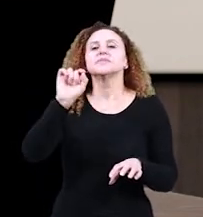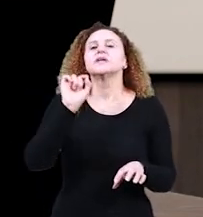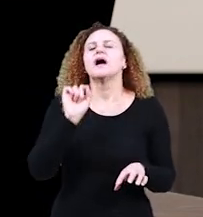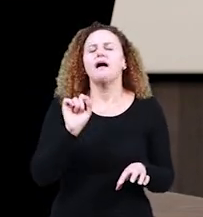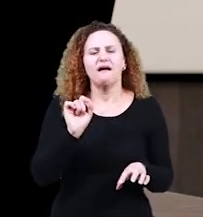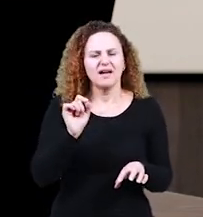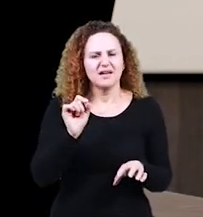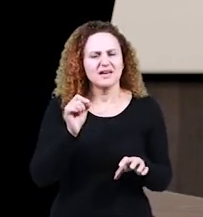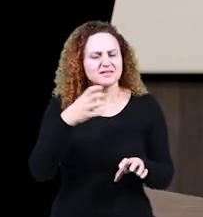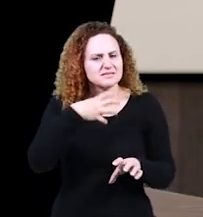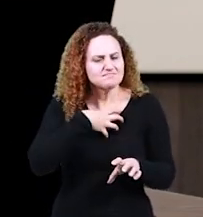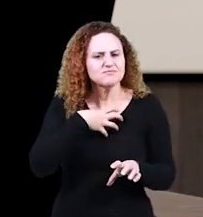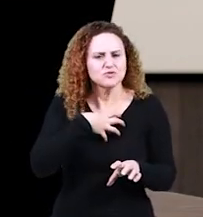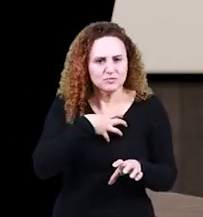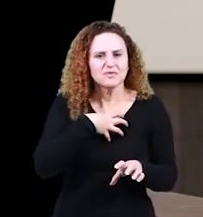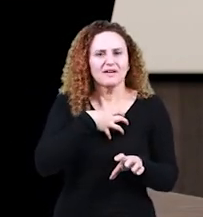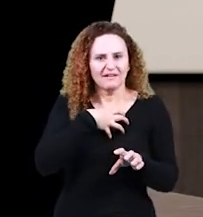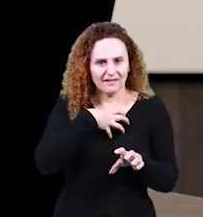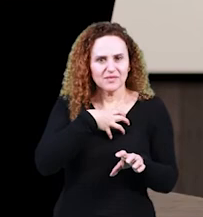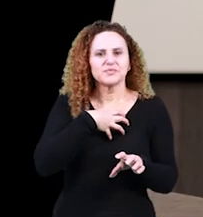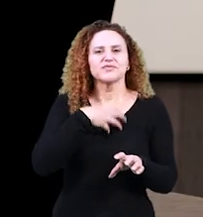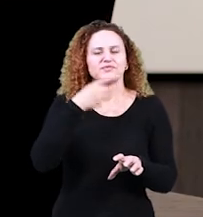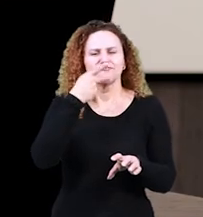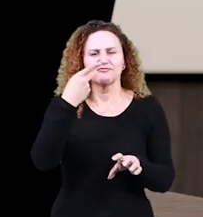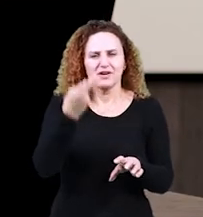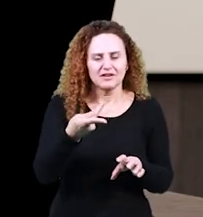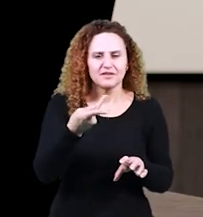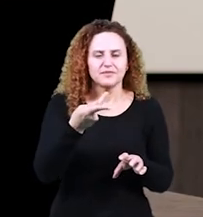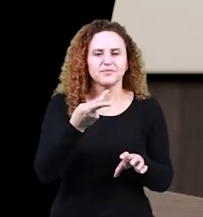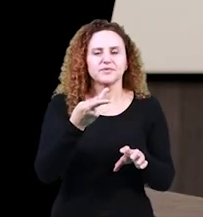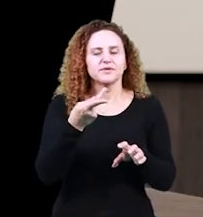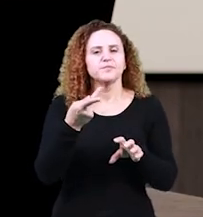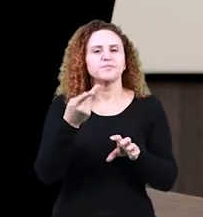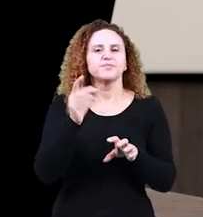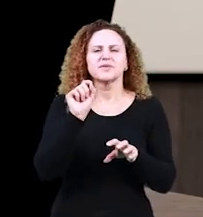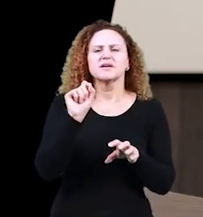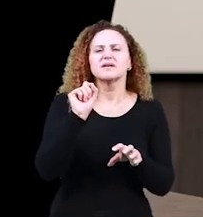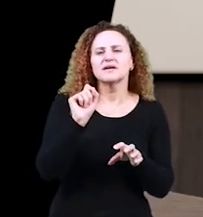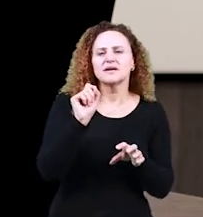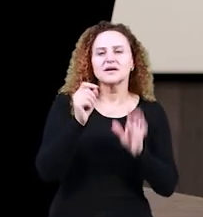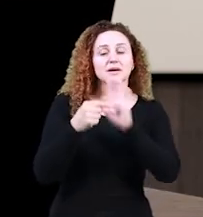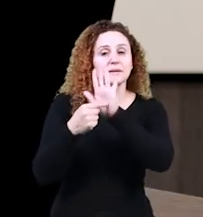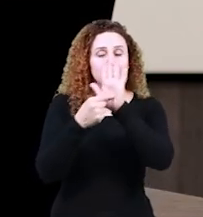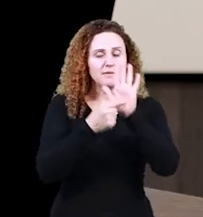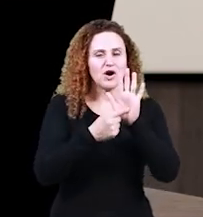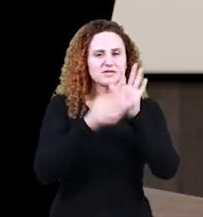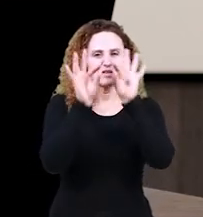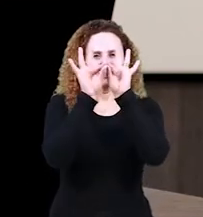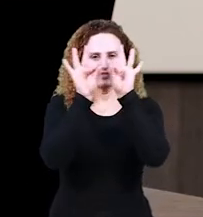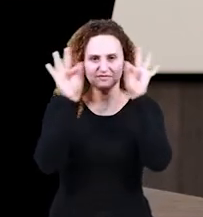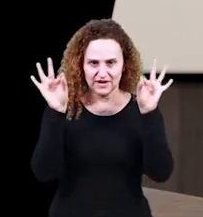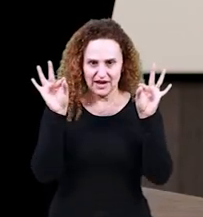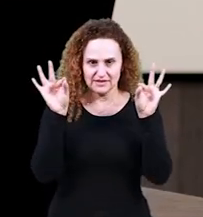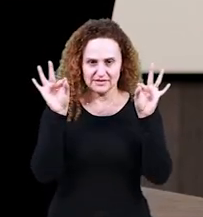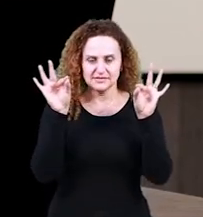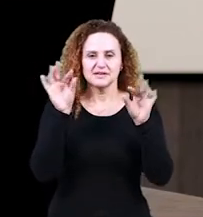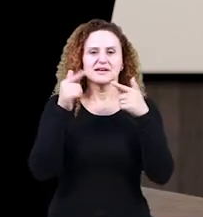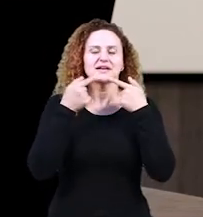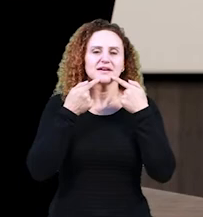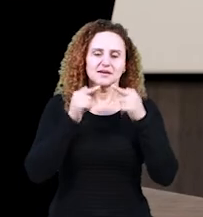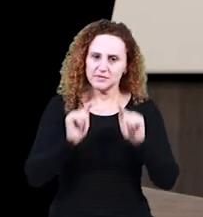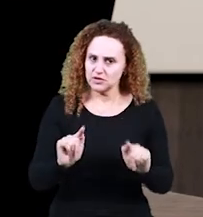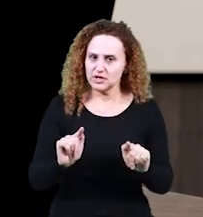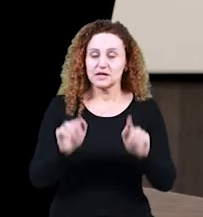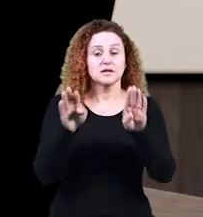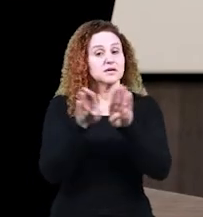é a intuição do falante que permite distinguir entre as frases gramaticais as lá